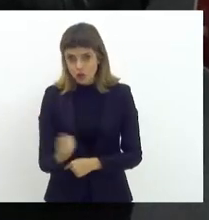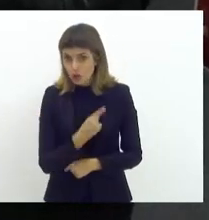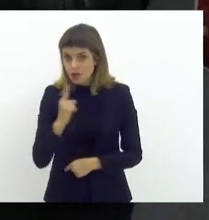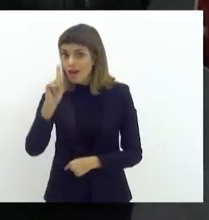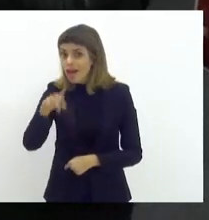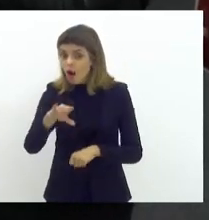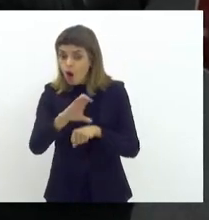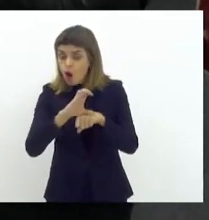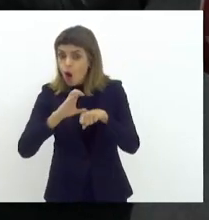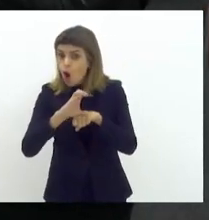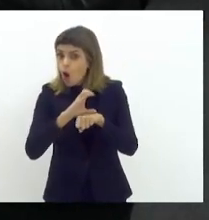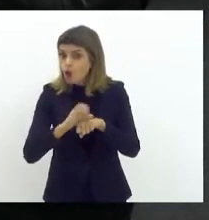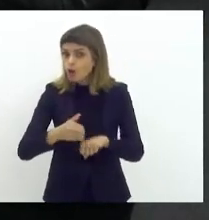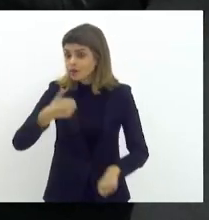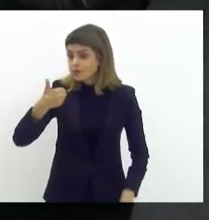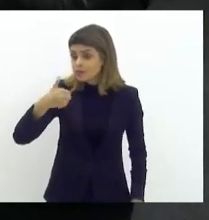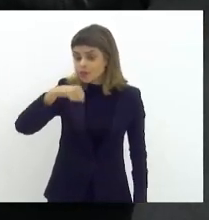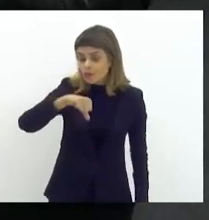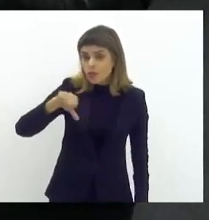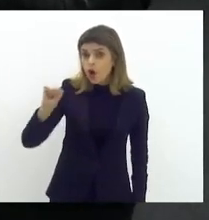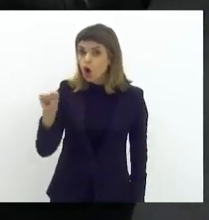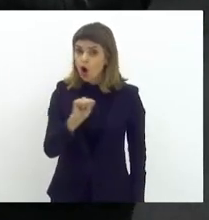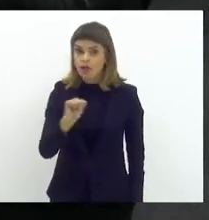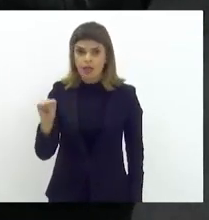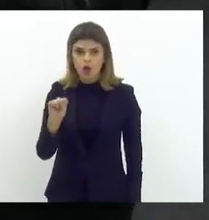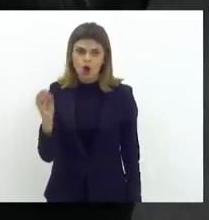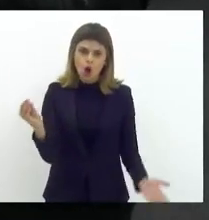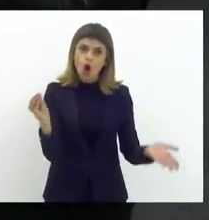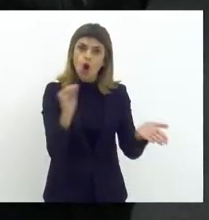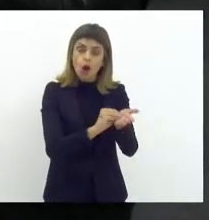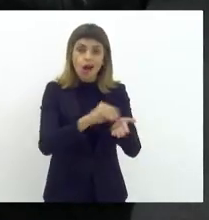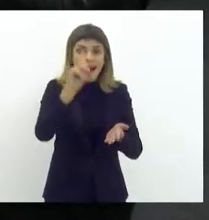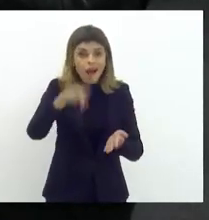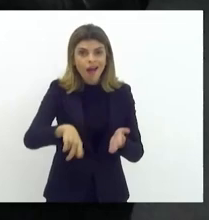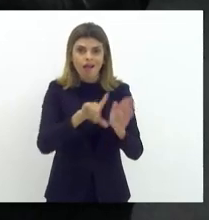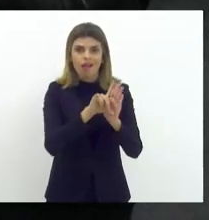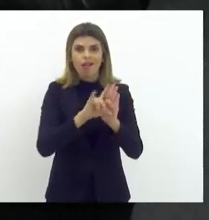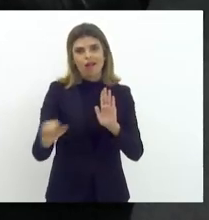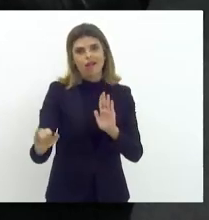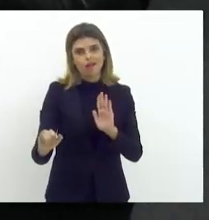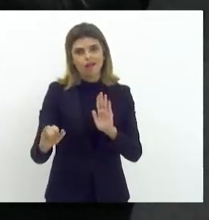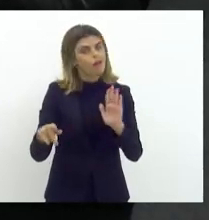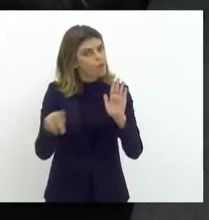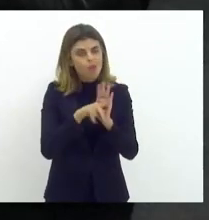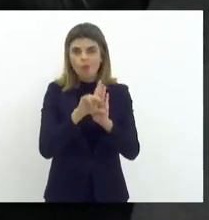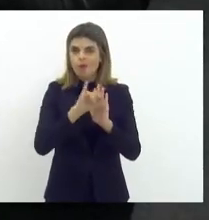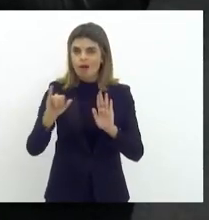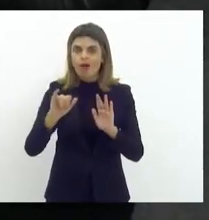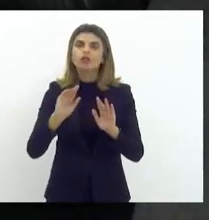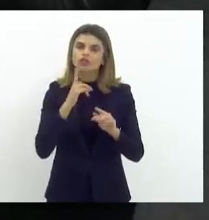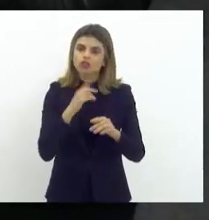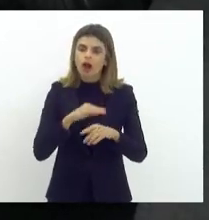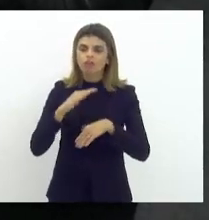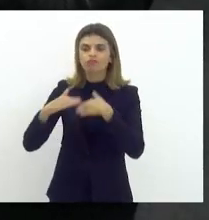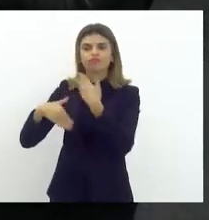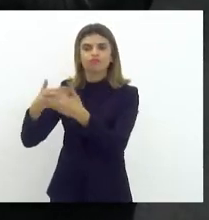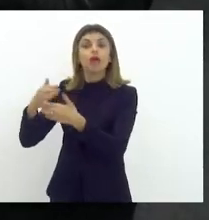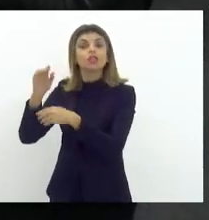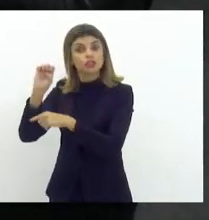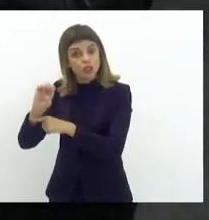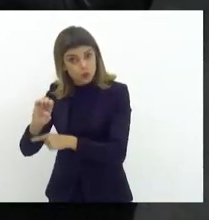na Constituição de 88 e se colocou ele é lei e depois veio para construção estadual